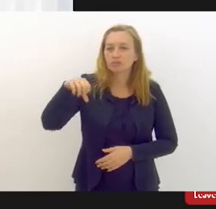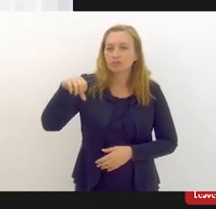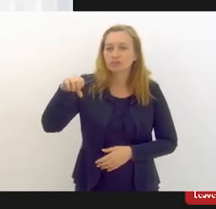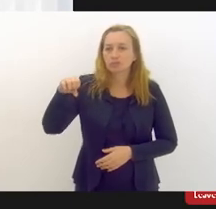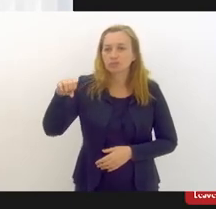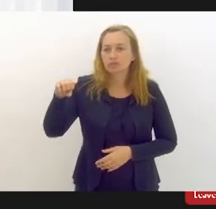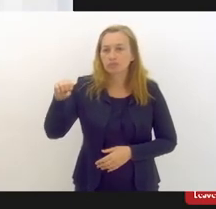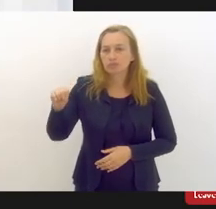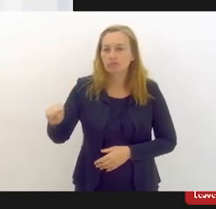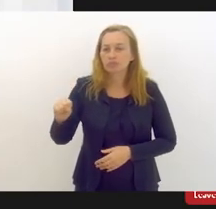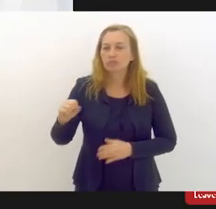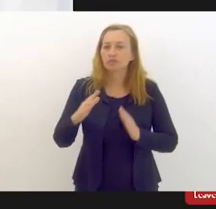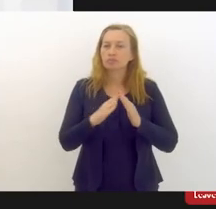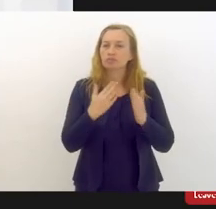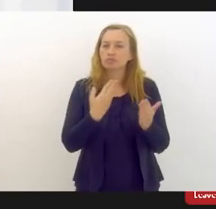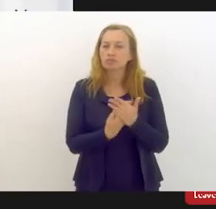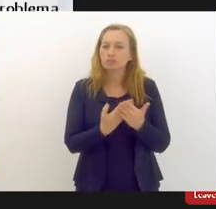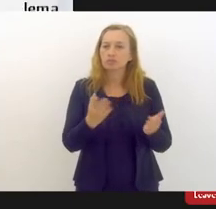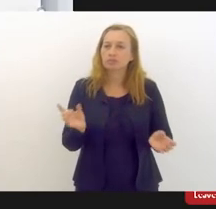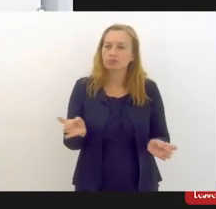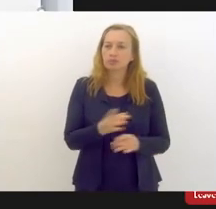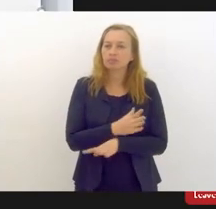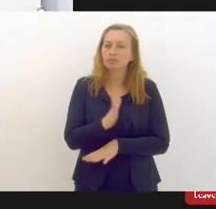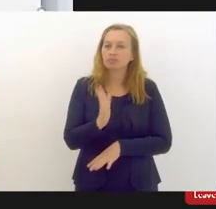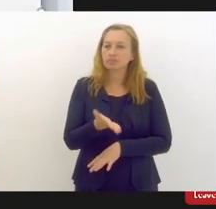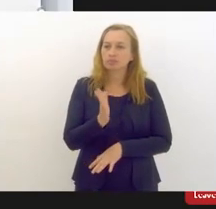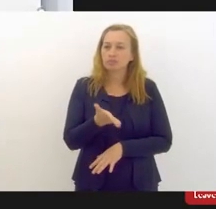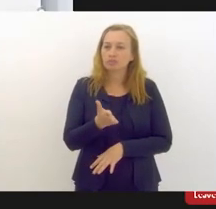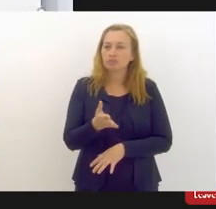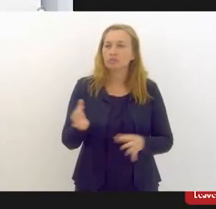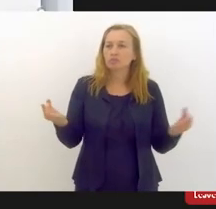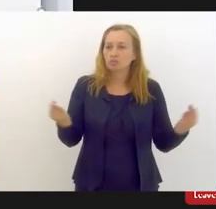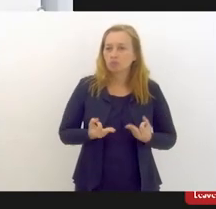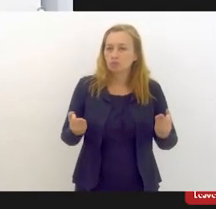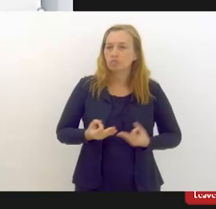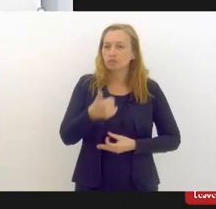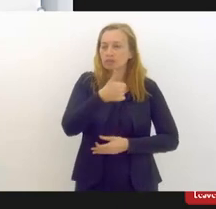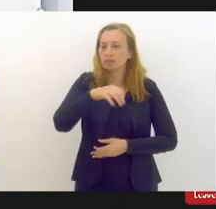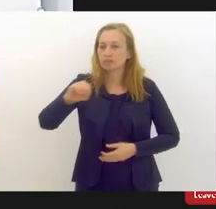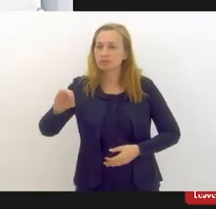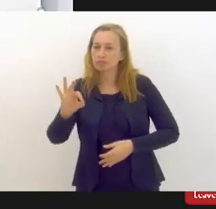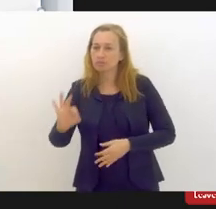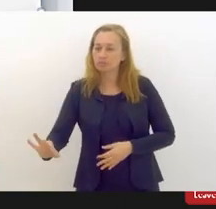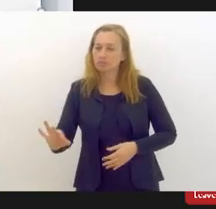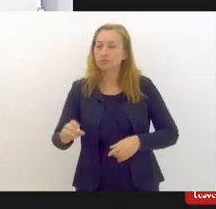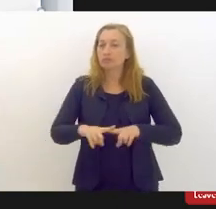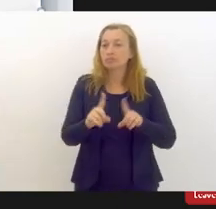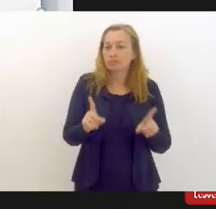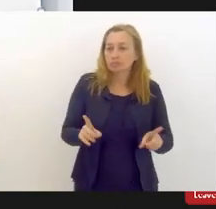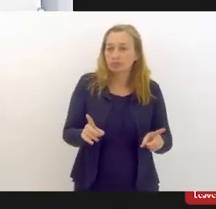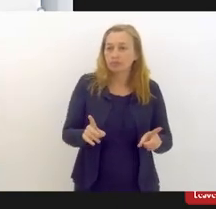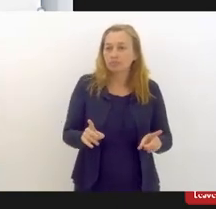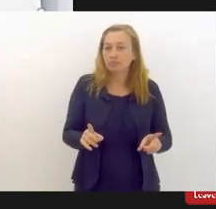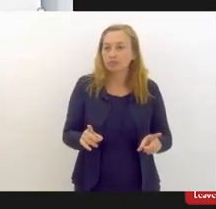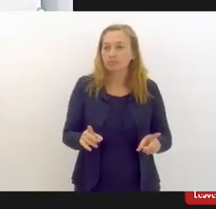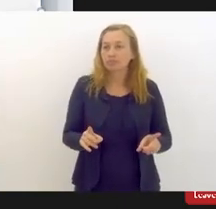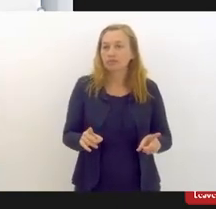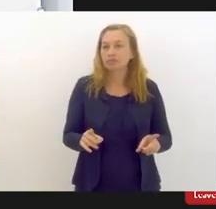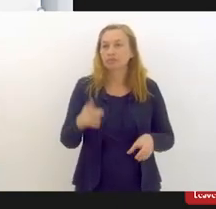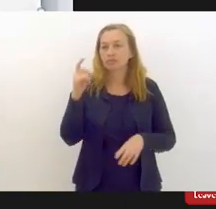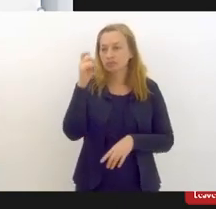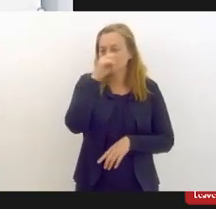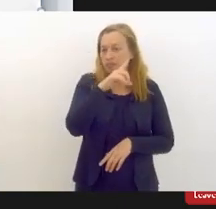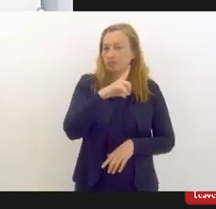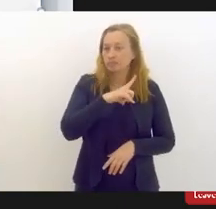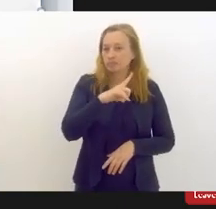598 unidades escolares. Lógico que o ótimo seria 100% das unidades escolares, mas nós temos as